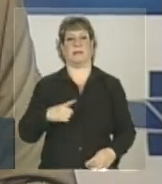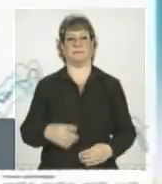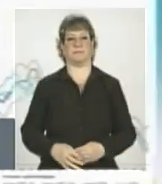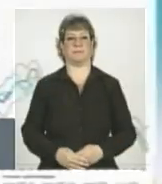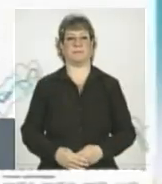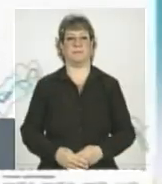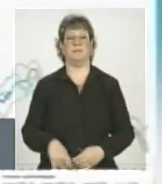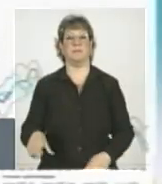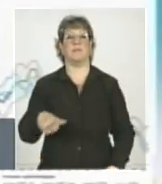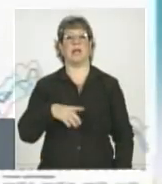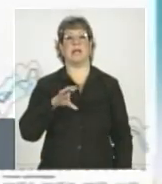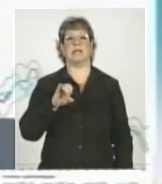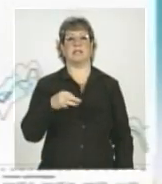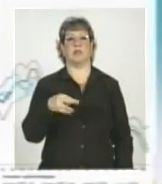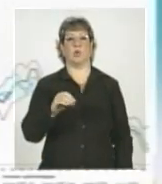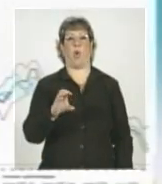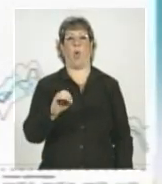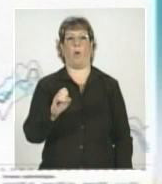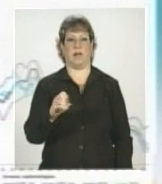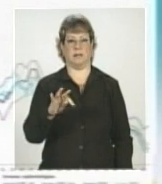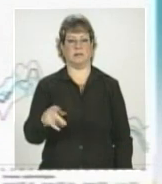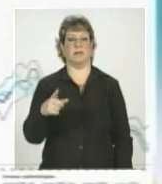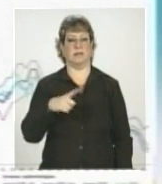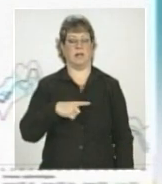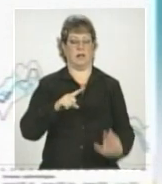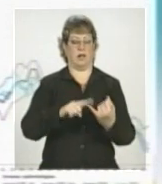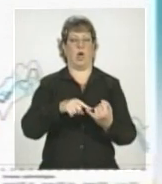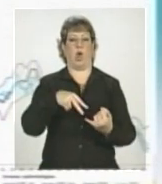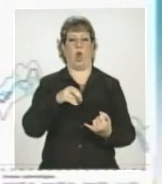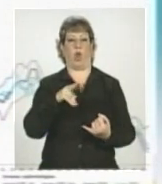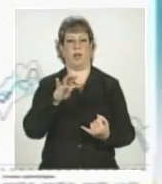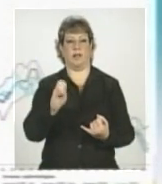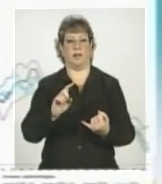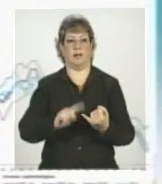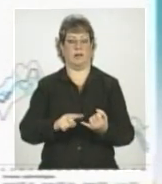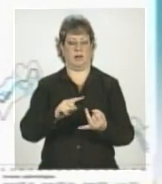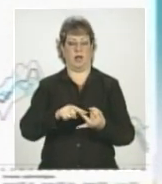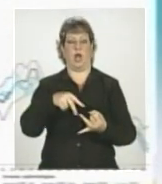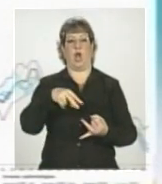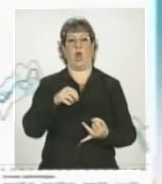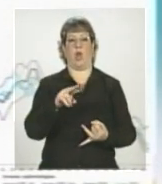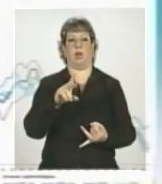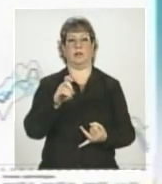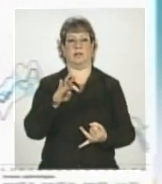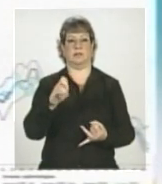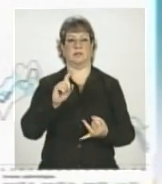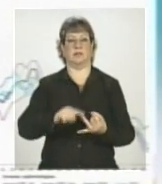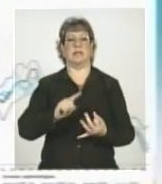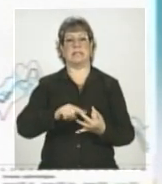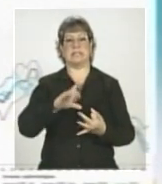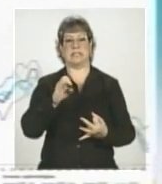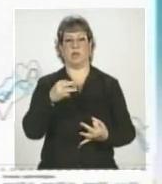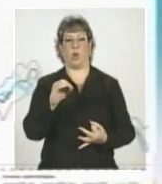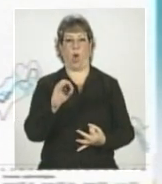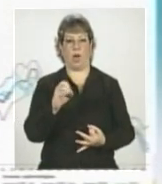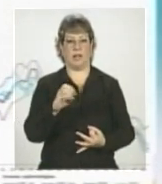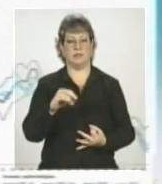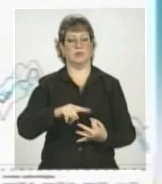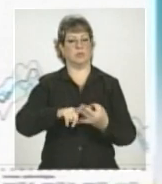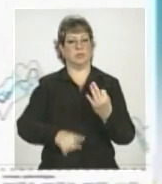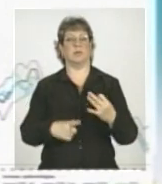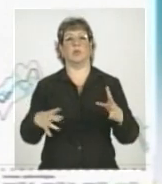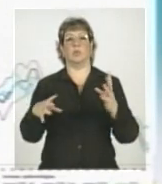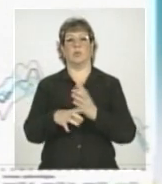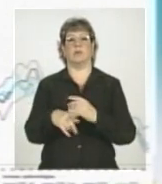Aí é o Centro-Oeste, né? Você vê que tanto Norte, como Nordeste, como Centro-Oeste, como a gente não tem um inverno bem